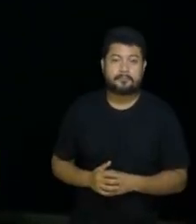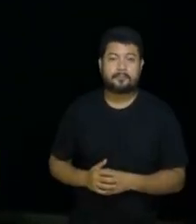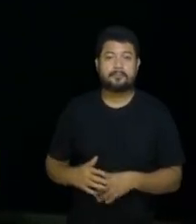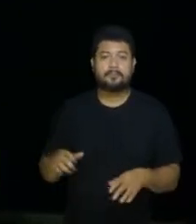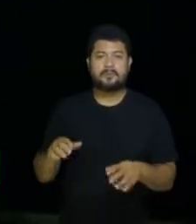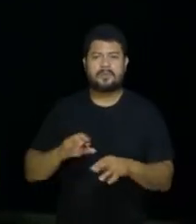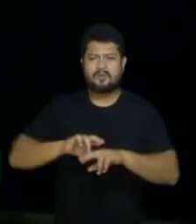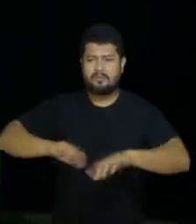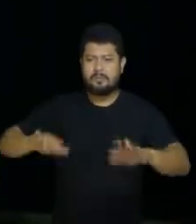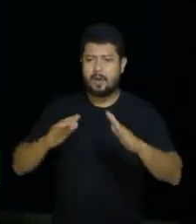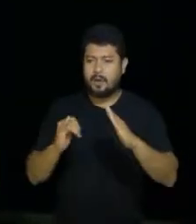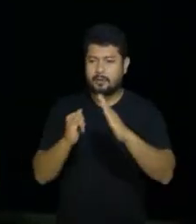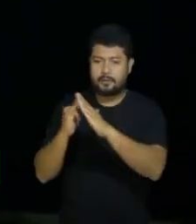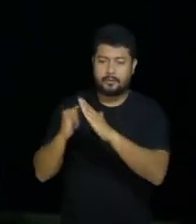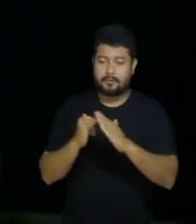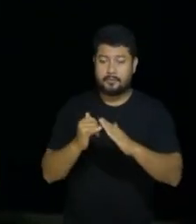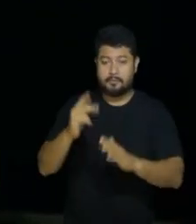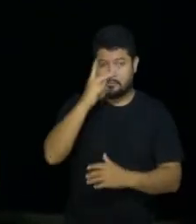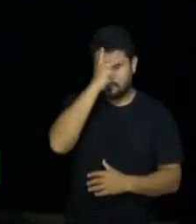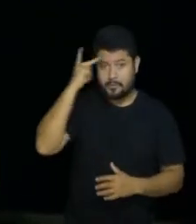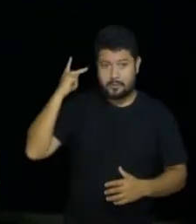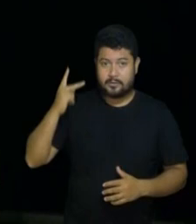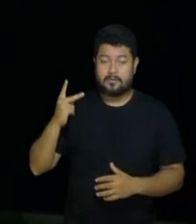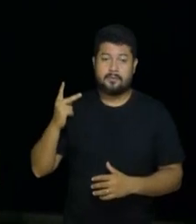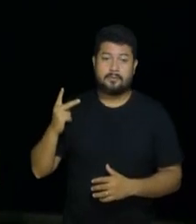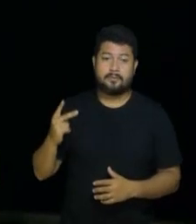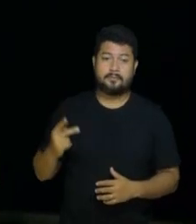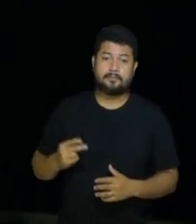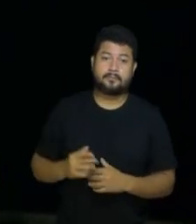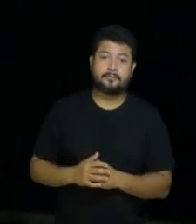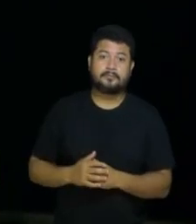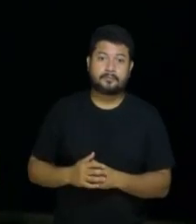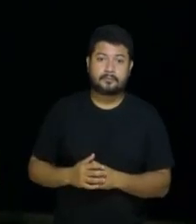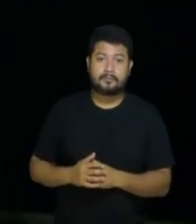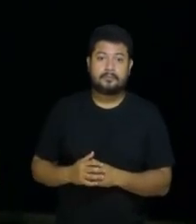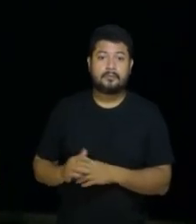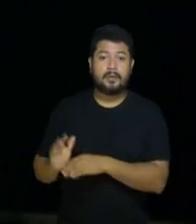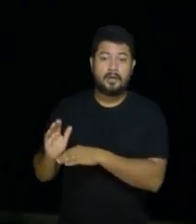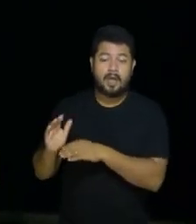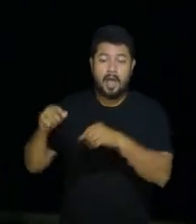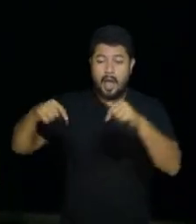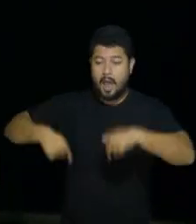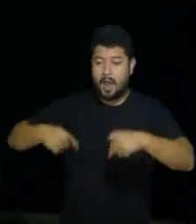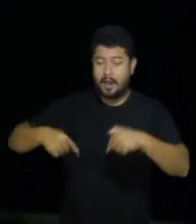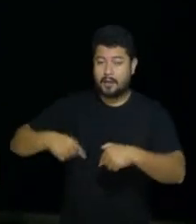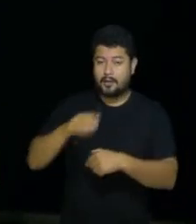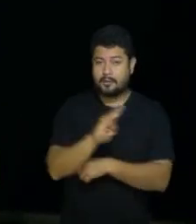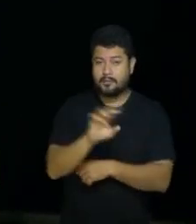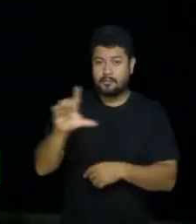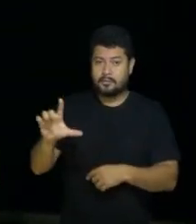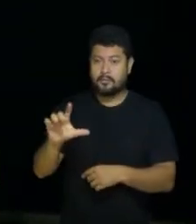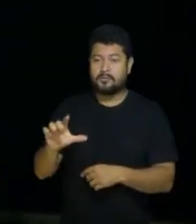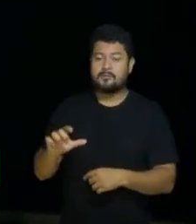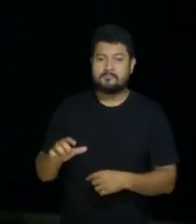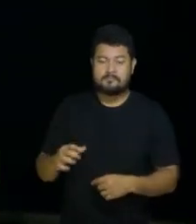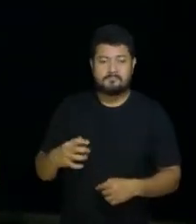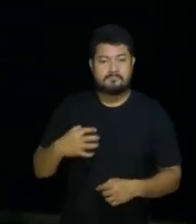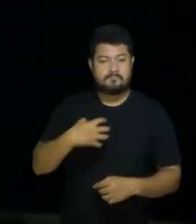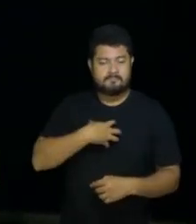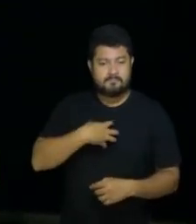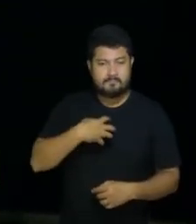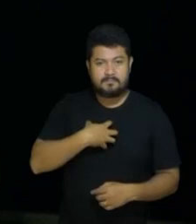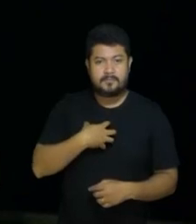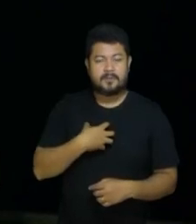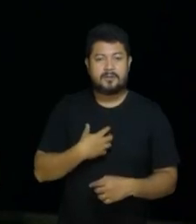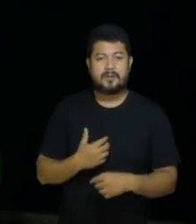e pessoas que entregaram aqui em Blumenau, senhor presidente, todo o seu afeto